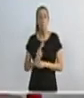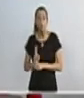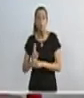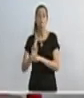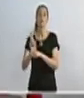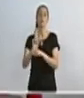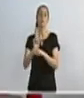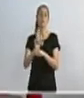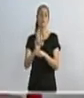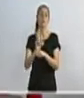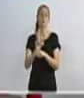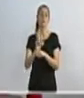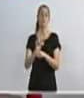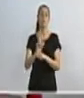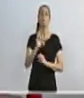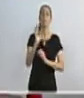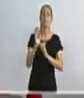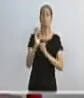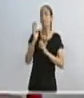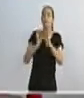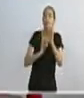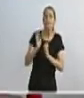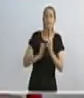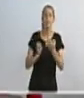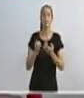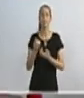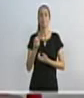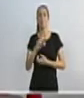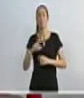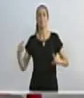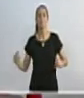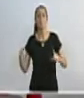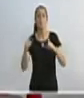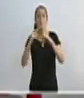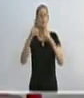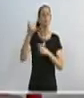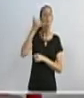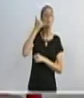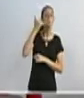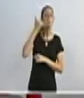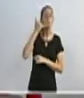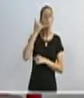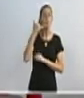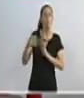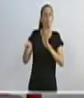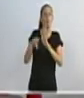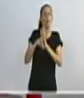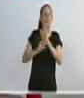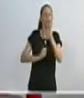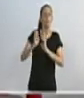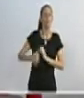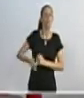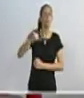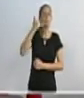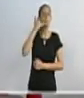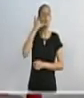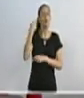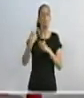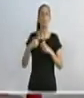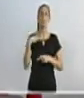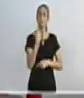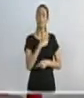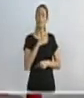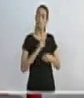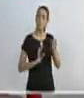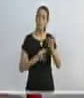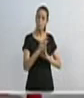fiscalizar algum empreendimento, alguma torre, alguma antena de alguma operadora? Porque é o seguinte, gente, nós temos artefatos